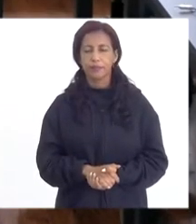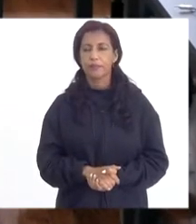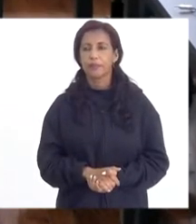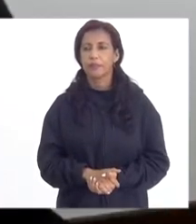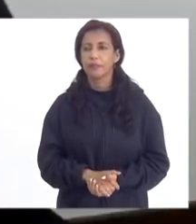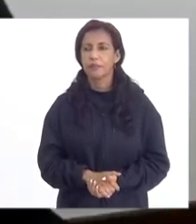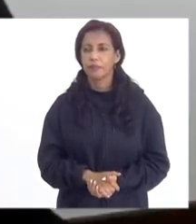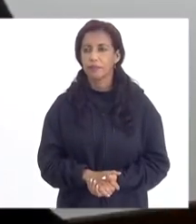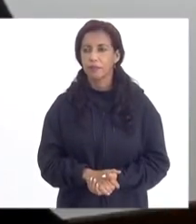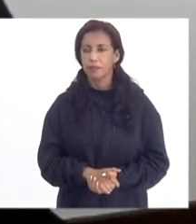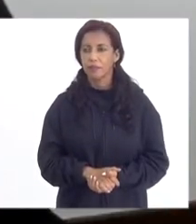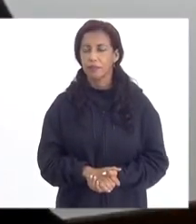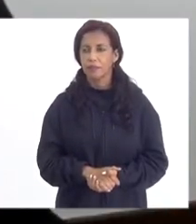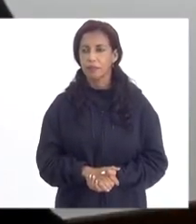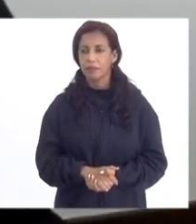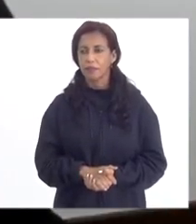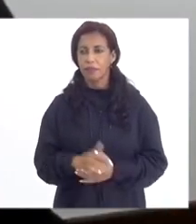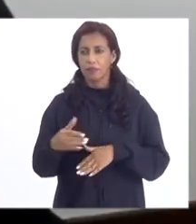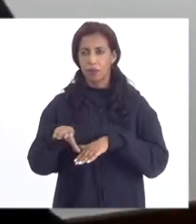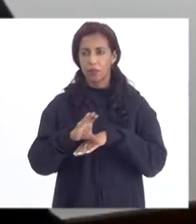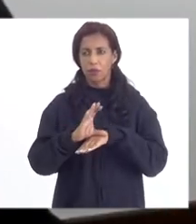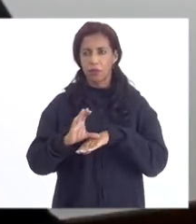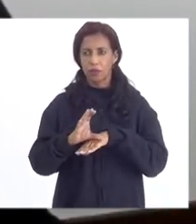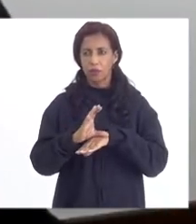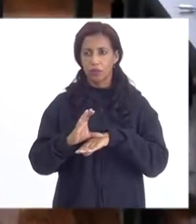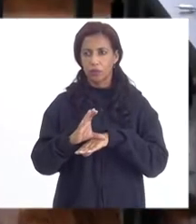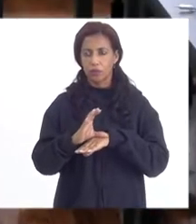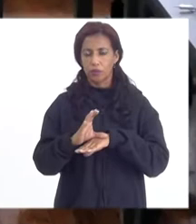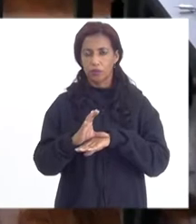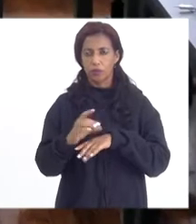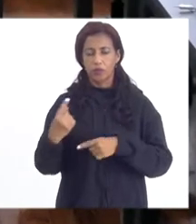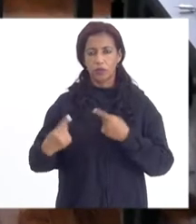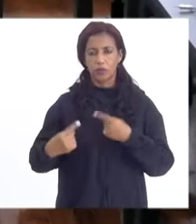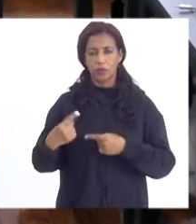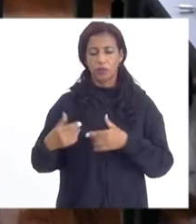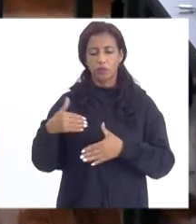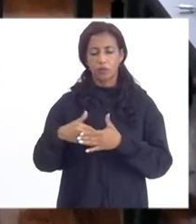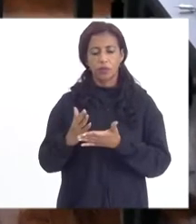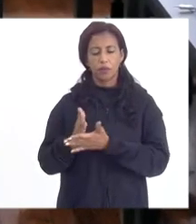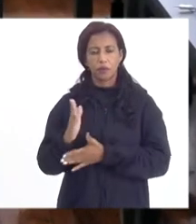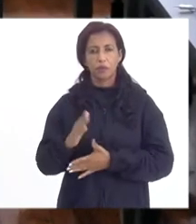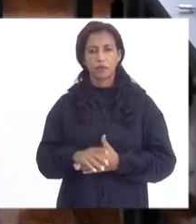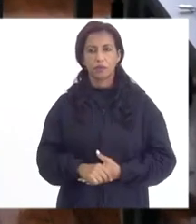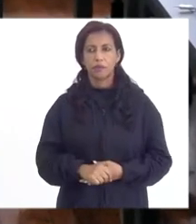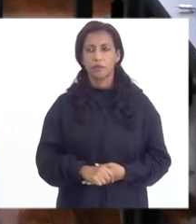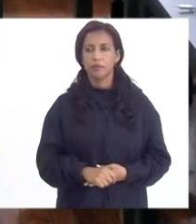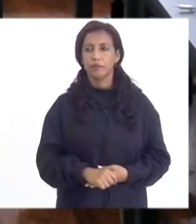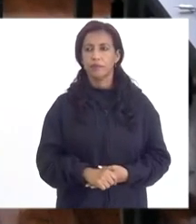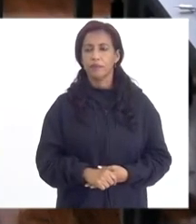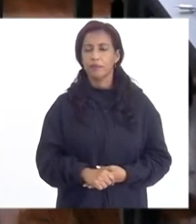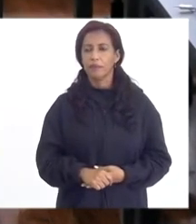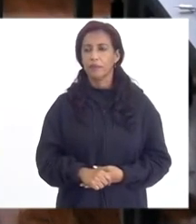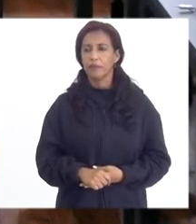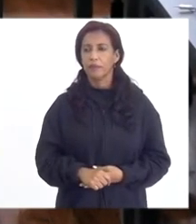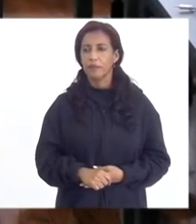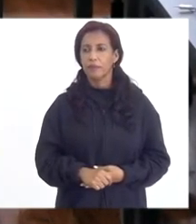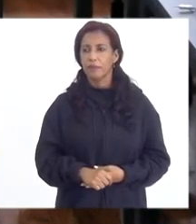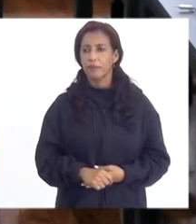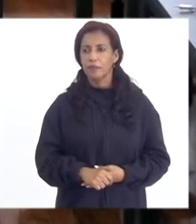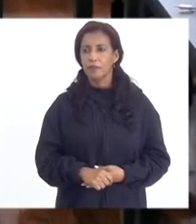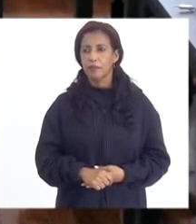Pode ser? Então, pela constitucionalidade, em discussão e votação aprovado, eu sou relator do vencido.